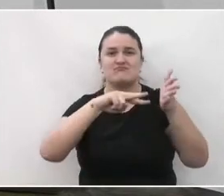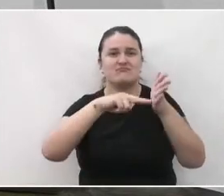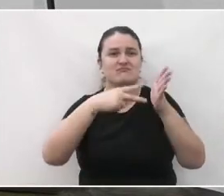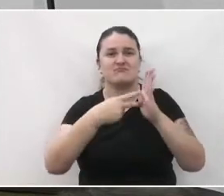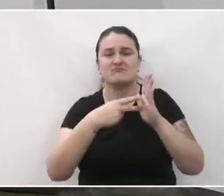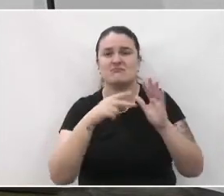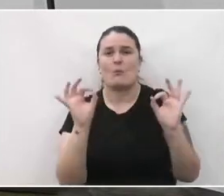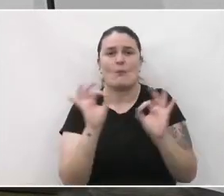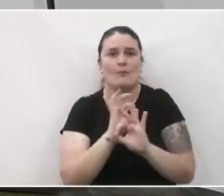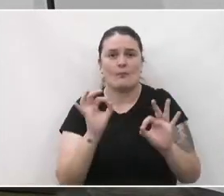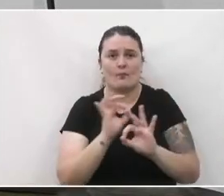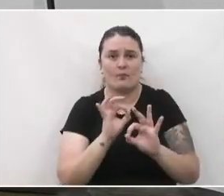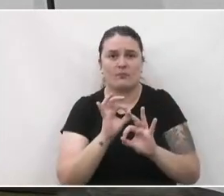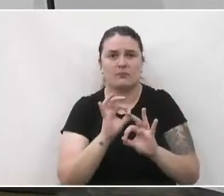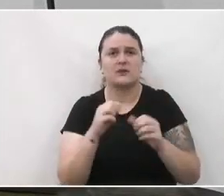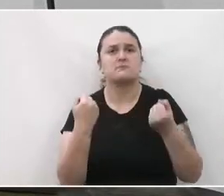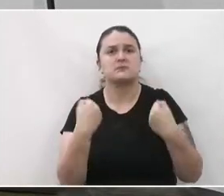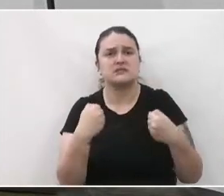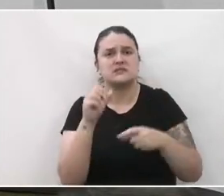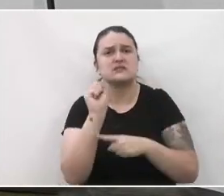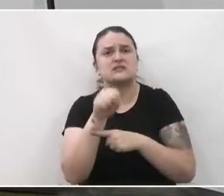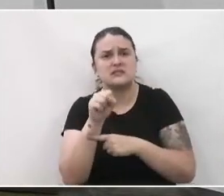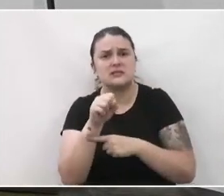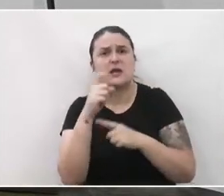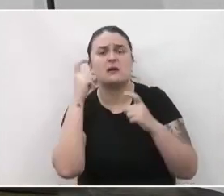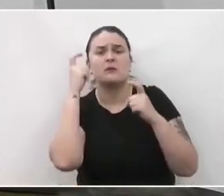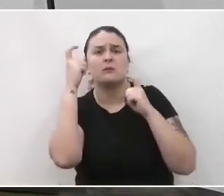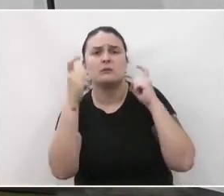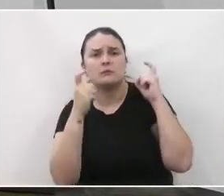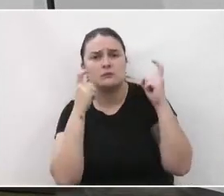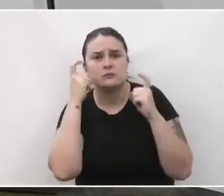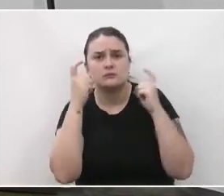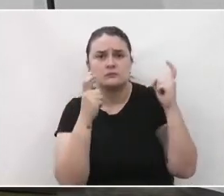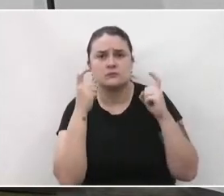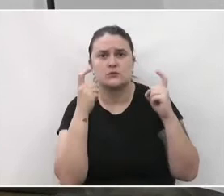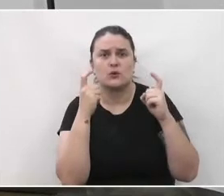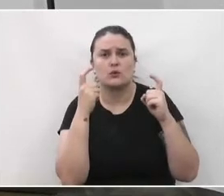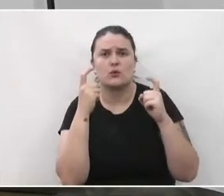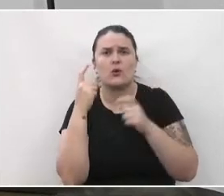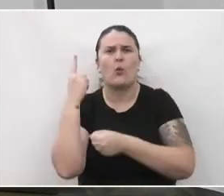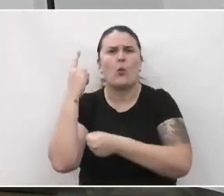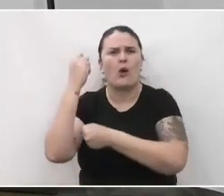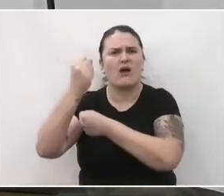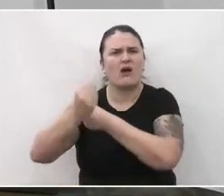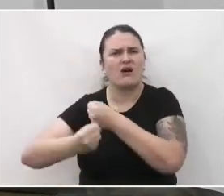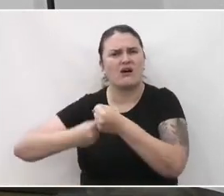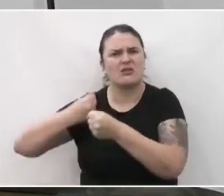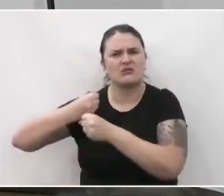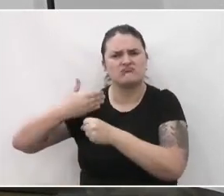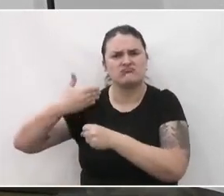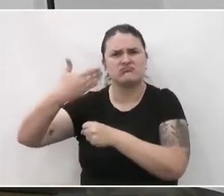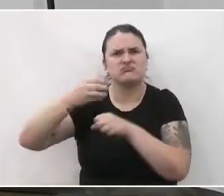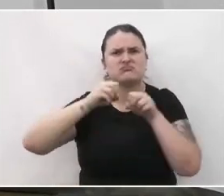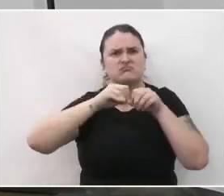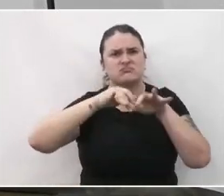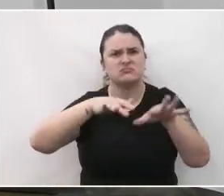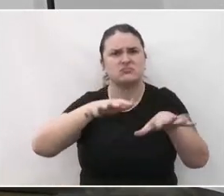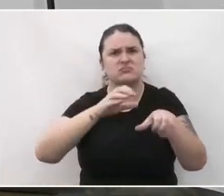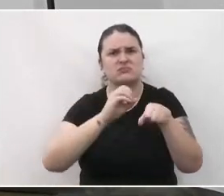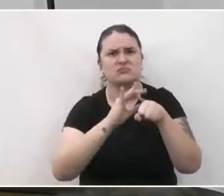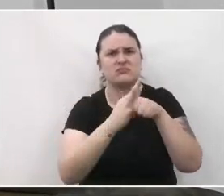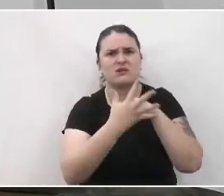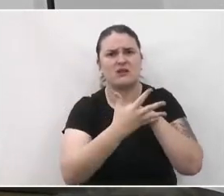né? Nós temos sim que nos preocupar hoje, um ano depois da pandemia, o Brasil é o país